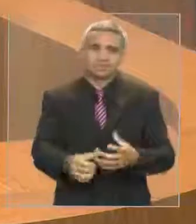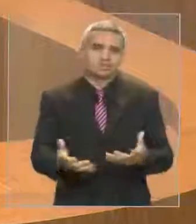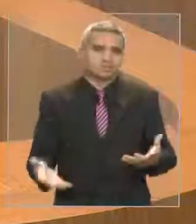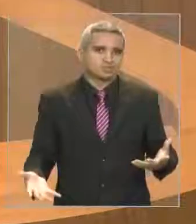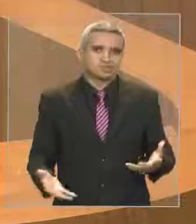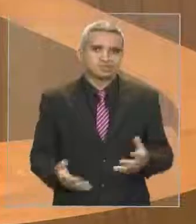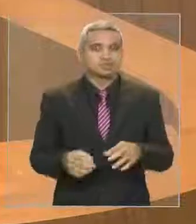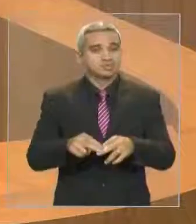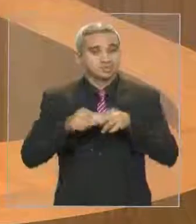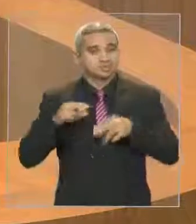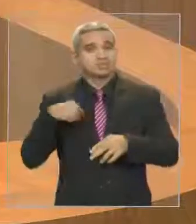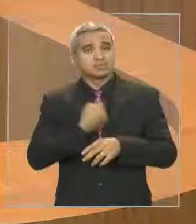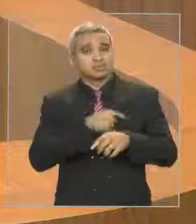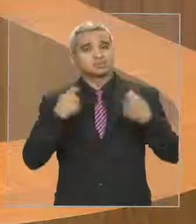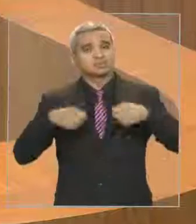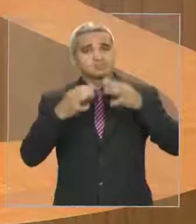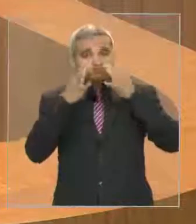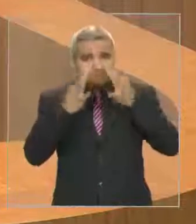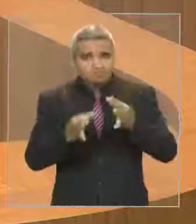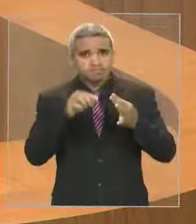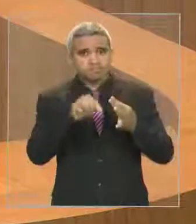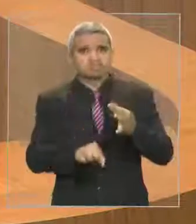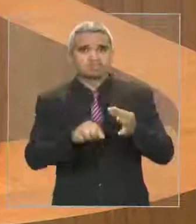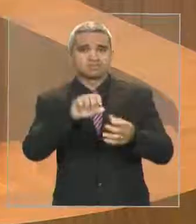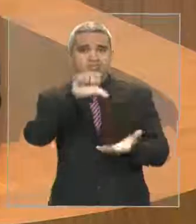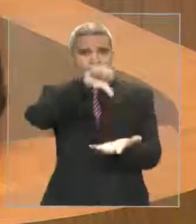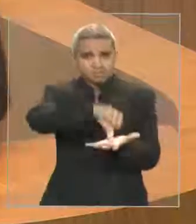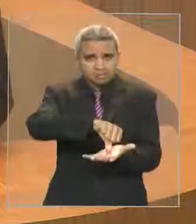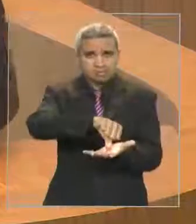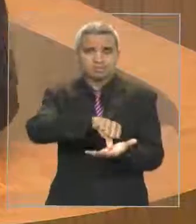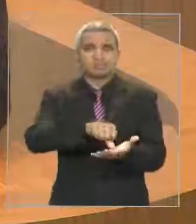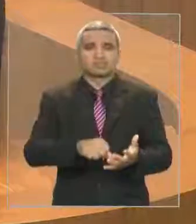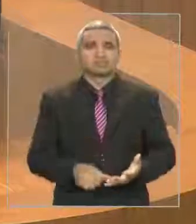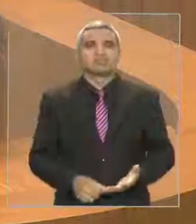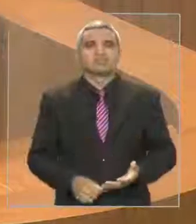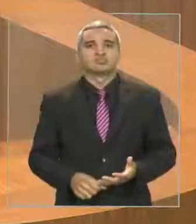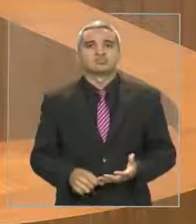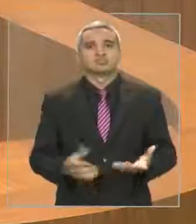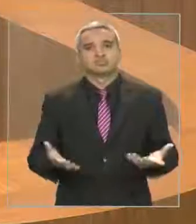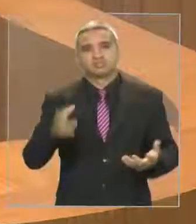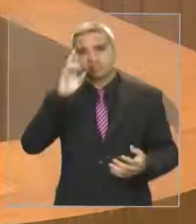primordialmente, por chamar a atenção de todo o estado do Maranhão. Era o que tinha para o momento, senhor presidente.